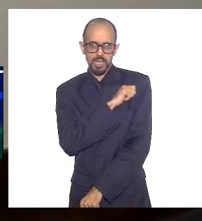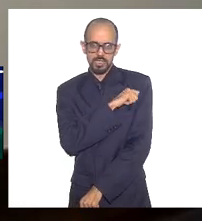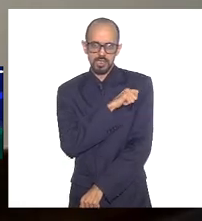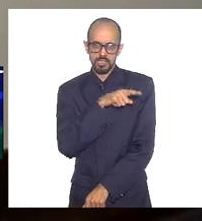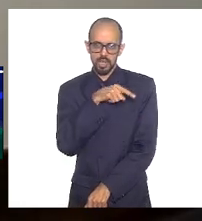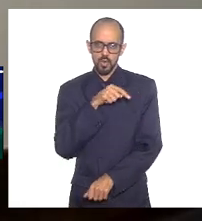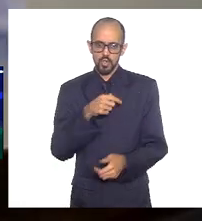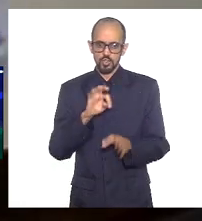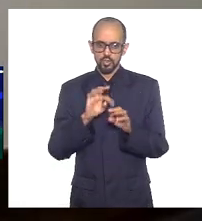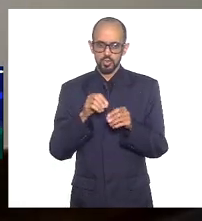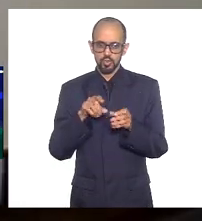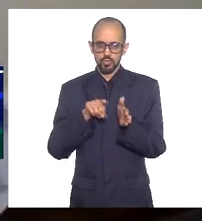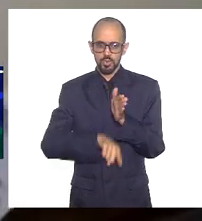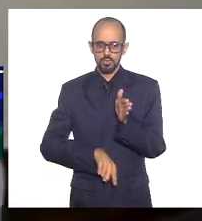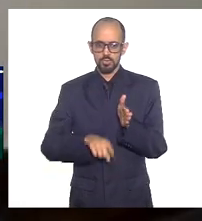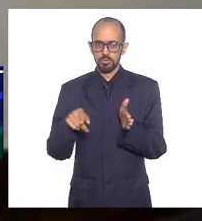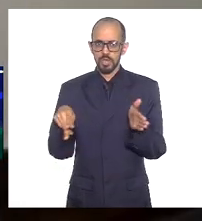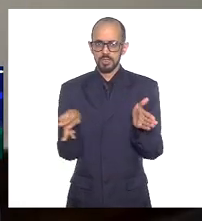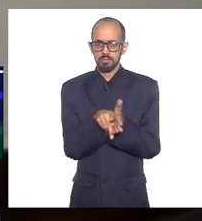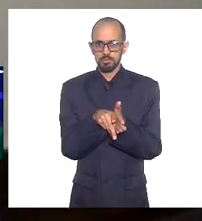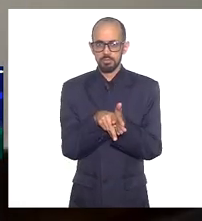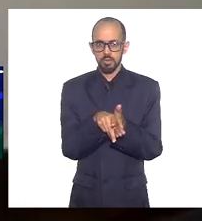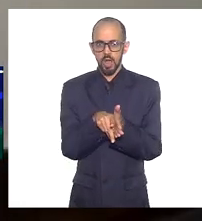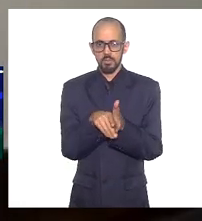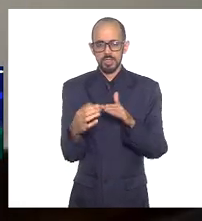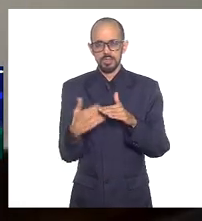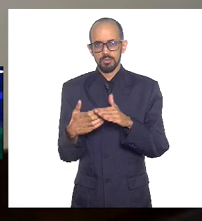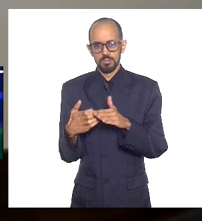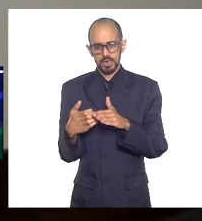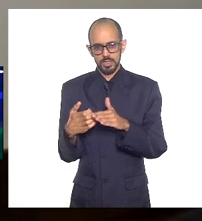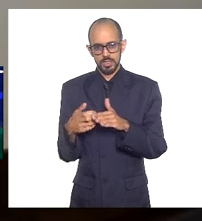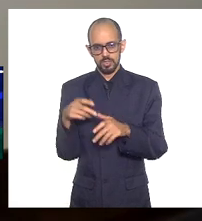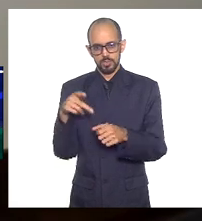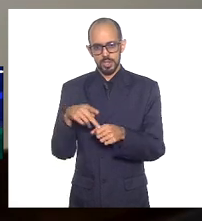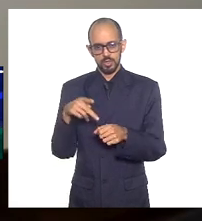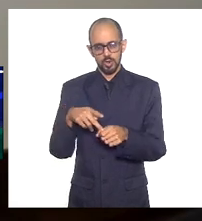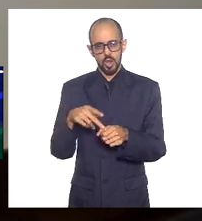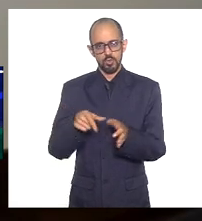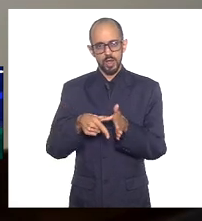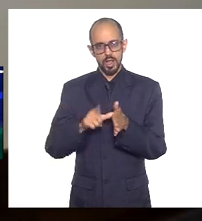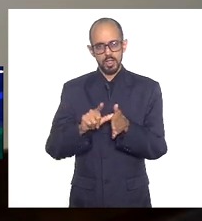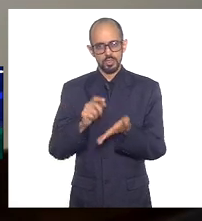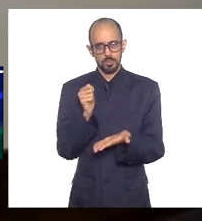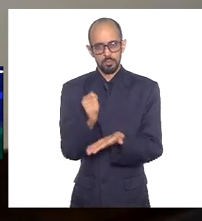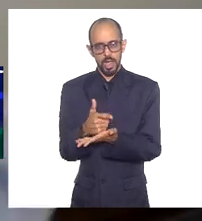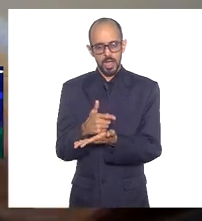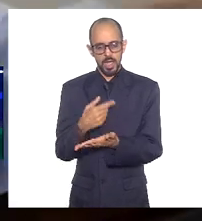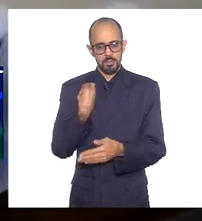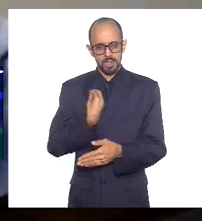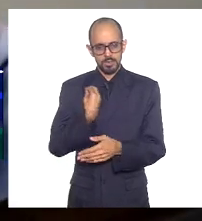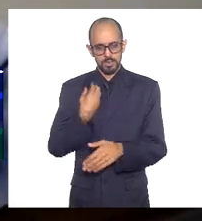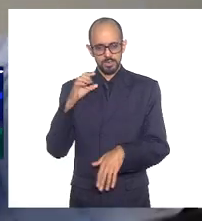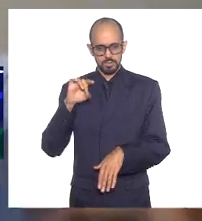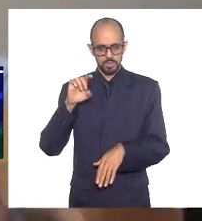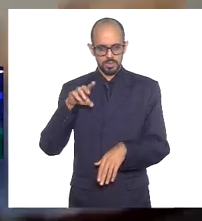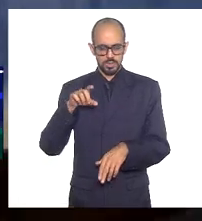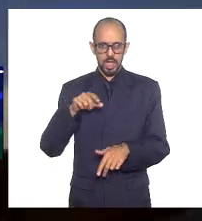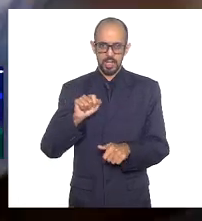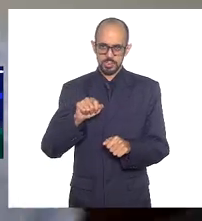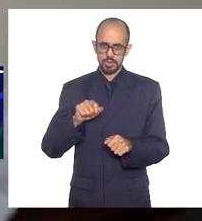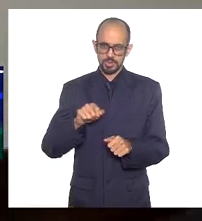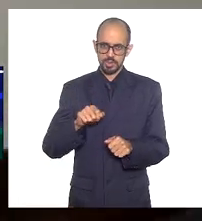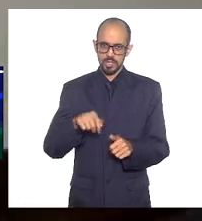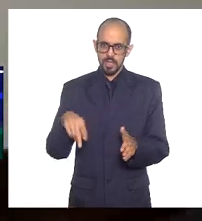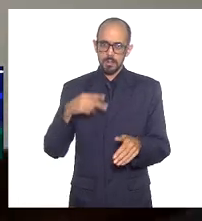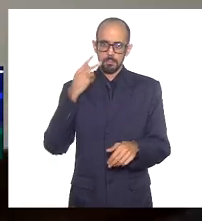contabilizados pelas próprias petroleiras antes de pagar as participações especiais devidas aos estados e municípios